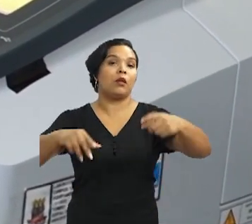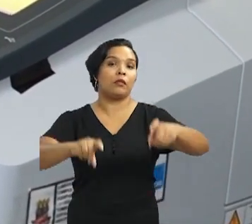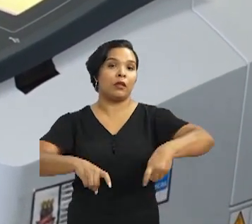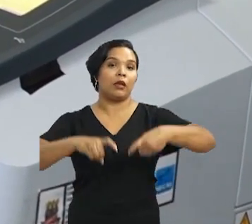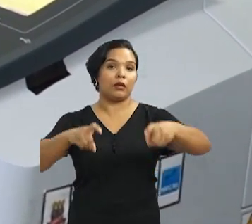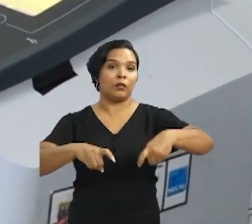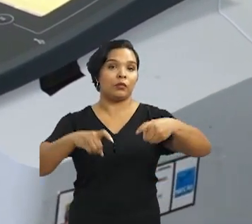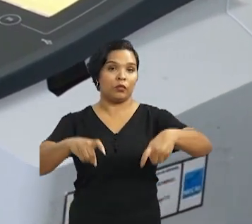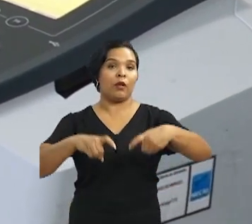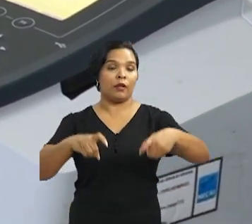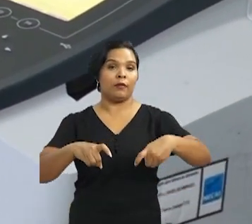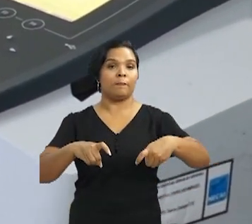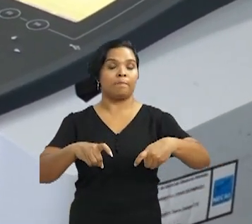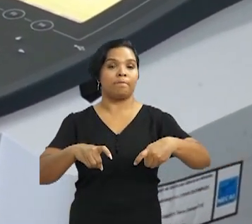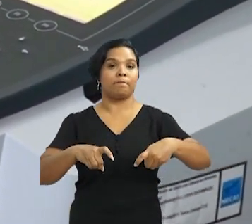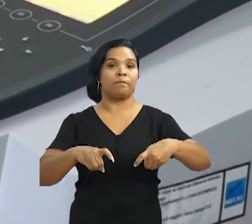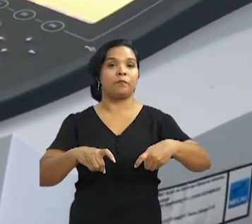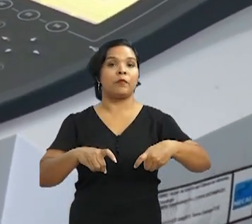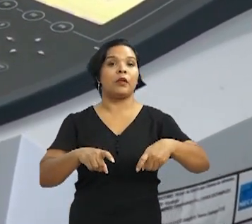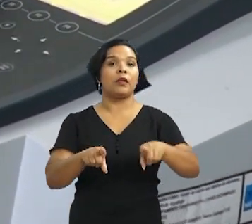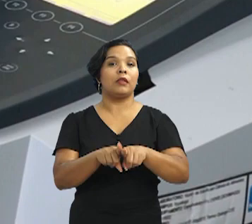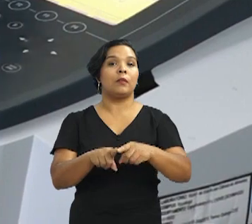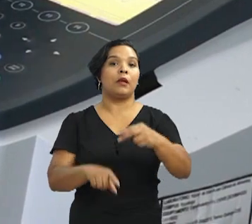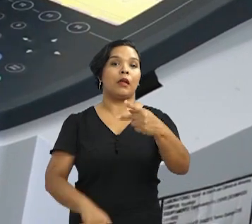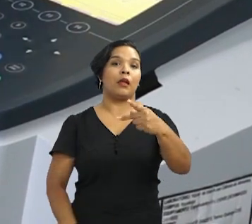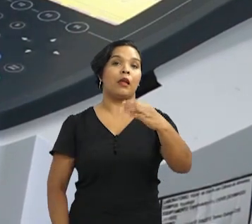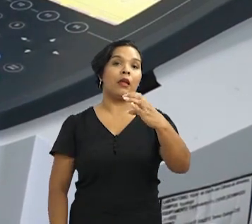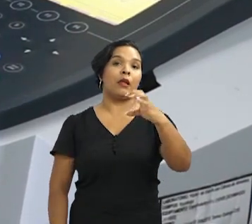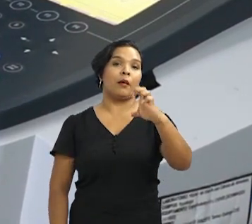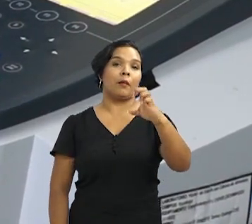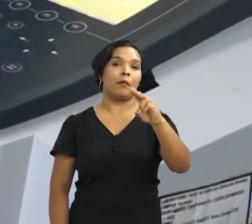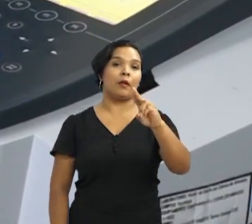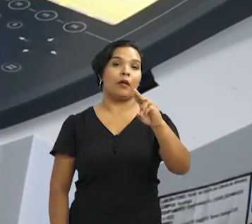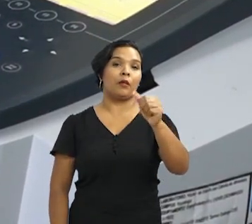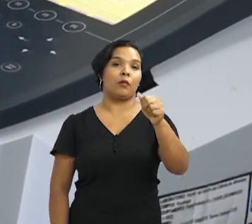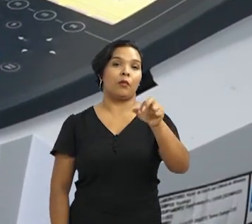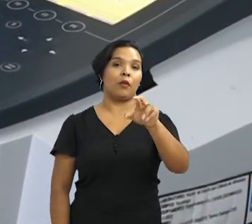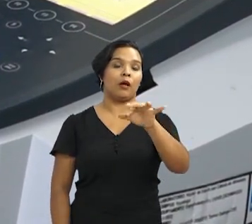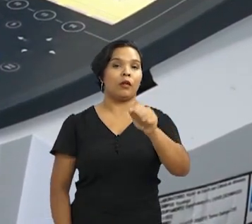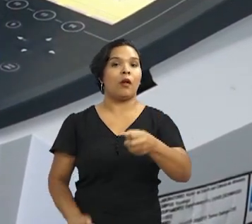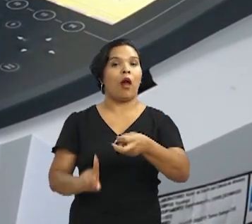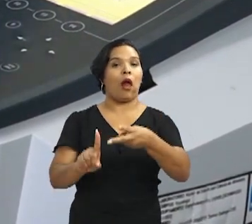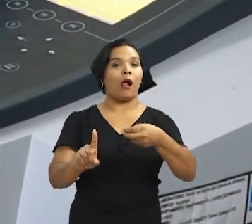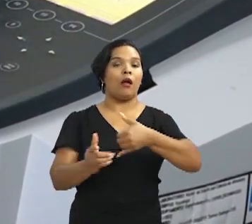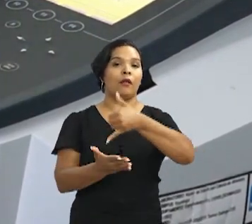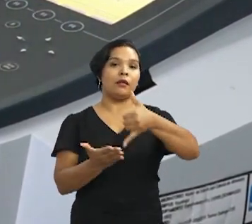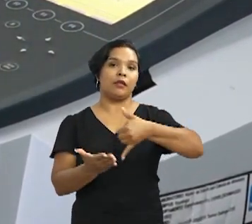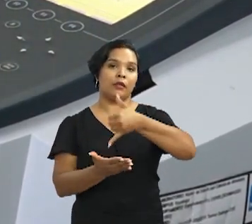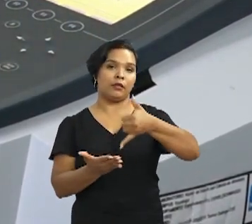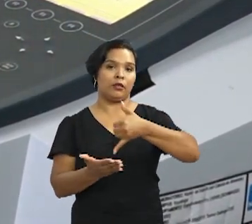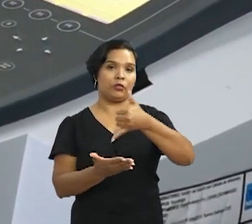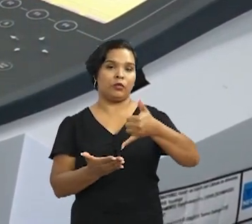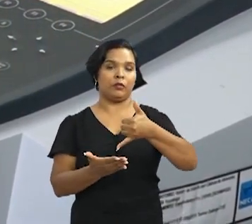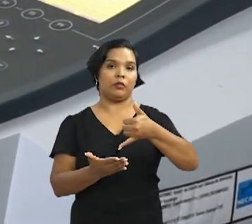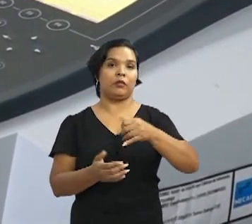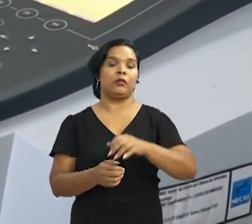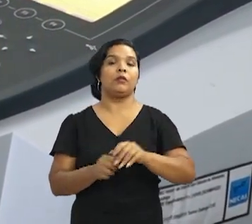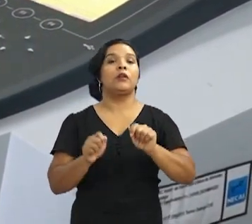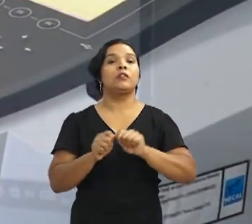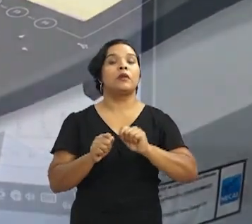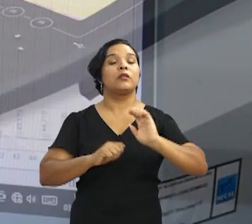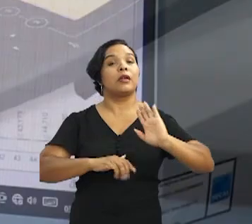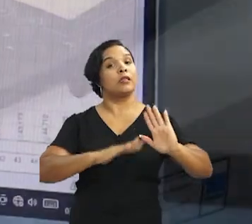da Agricultura, Pecuária e Abastecimento, para analisar fraudes em azeite. Então, o que a gente